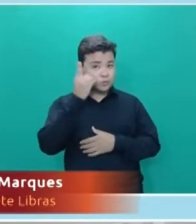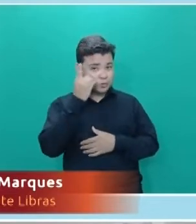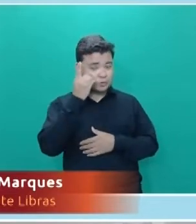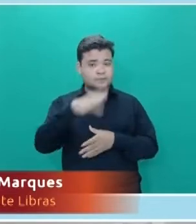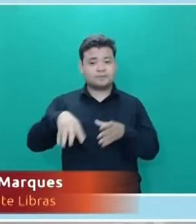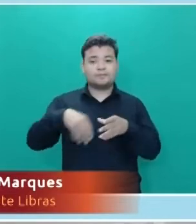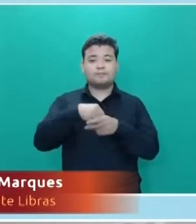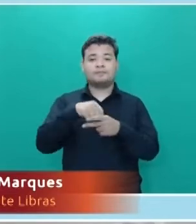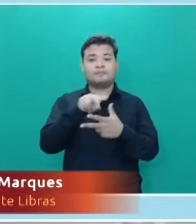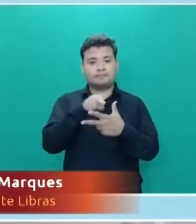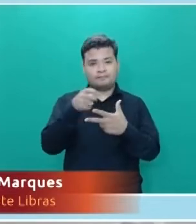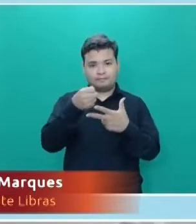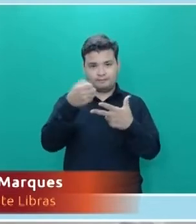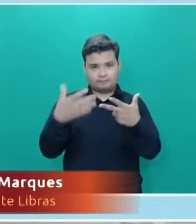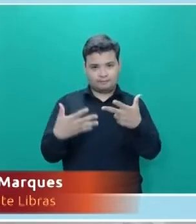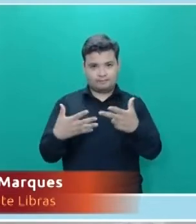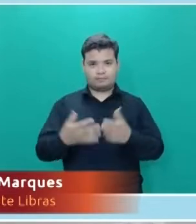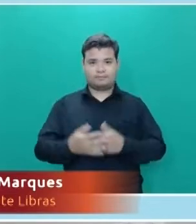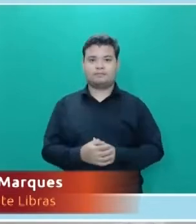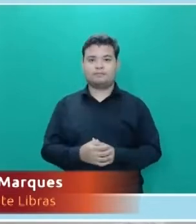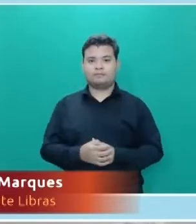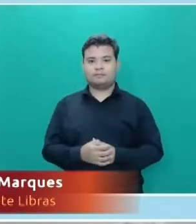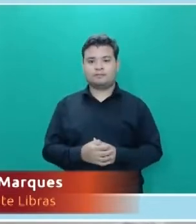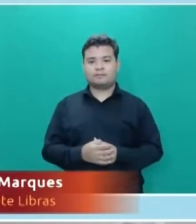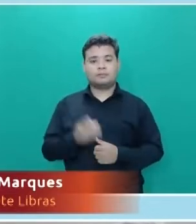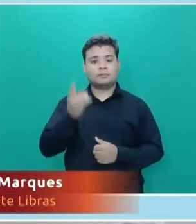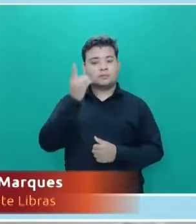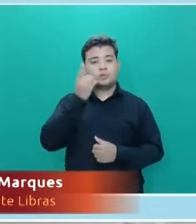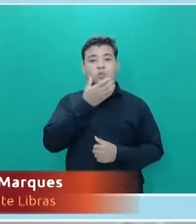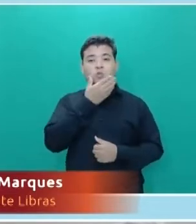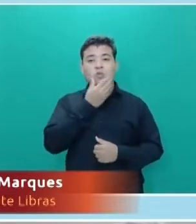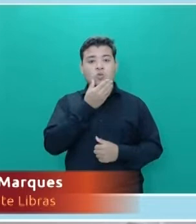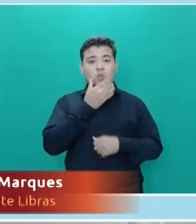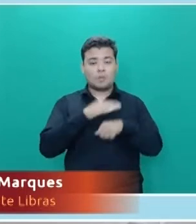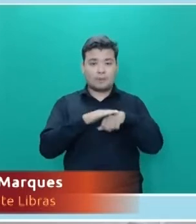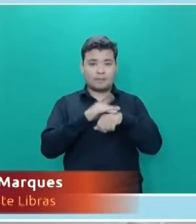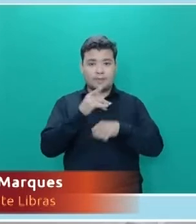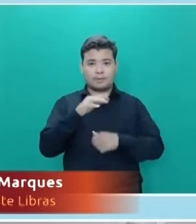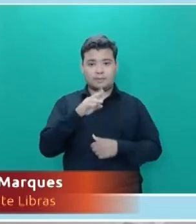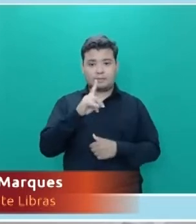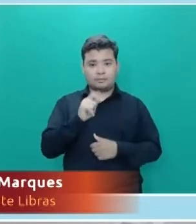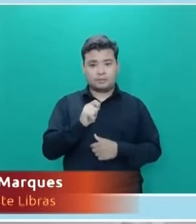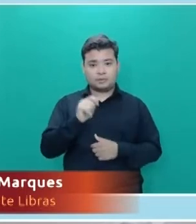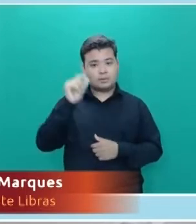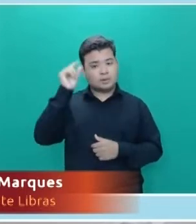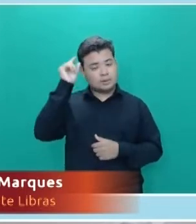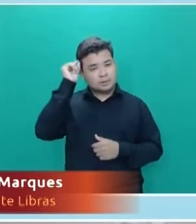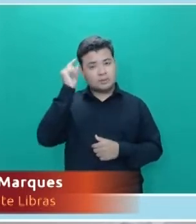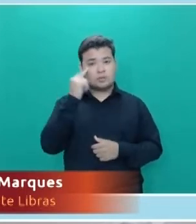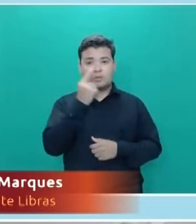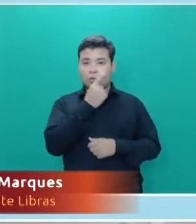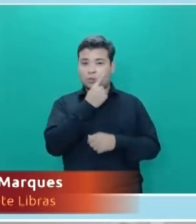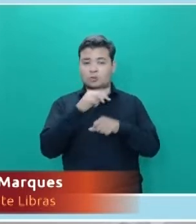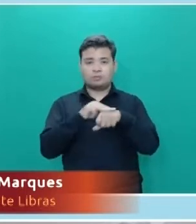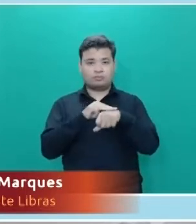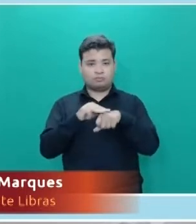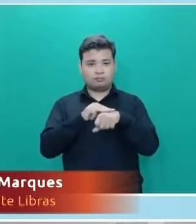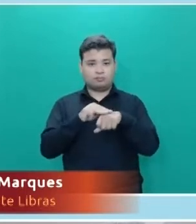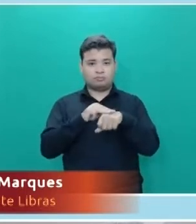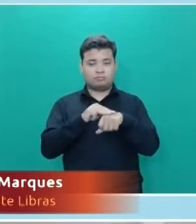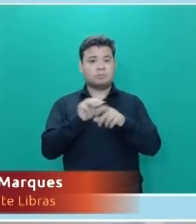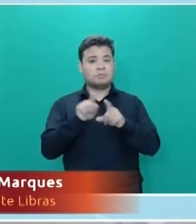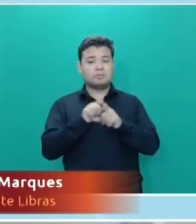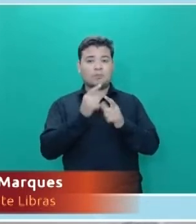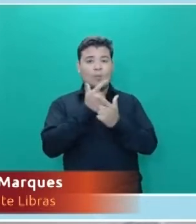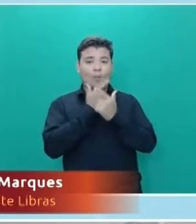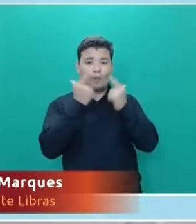integrante do LabTAV. O Diogo é um homem de pele parda, tem cabelos e olhos castanhos e não usa barba. Muito obrigada